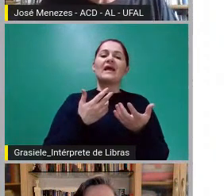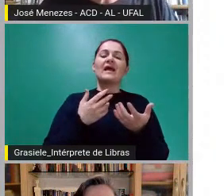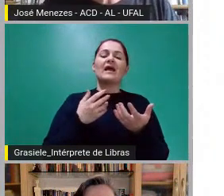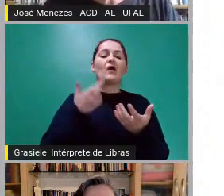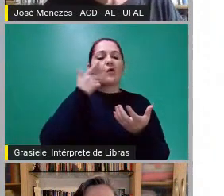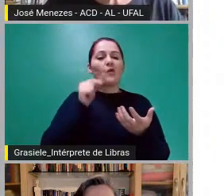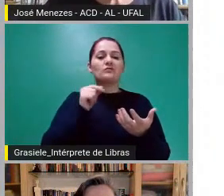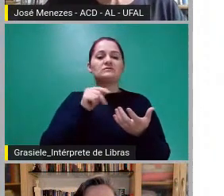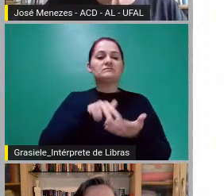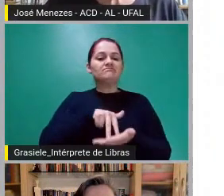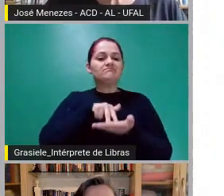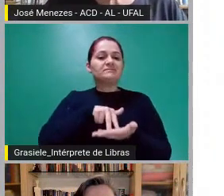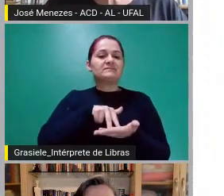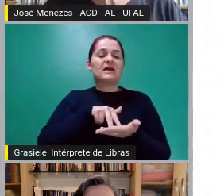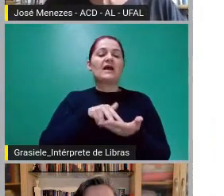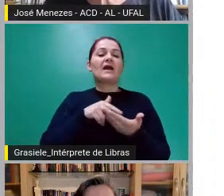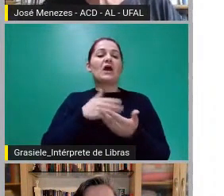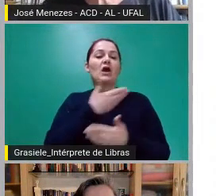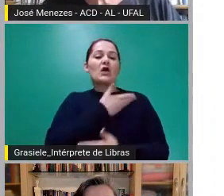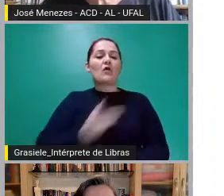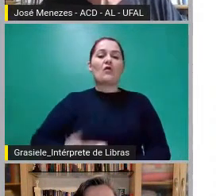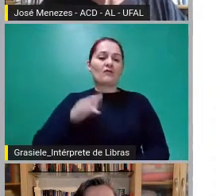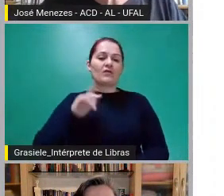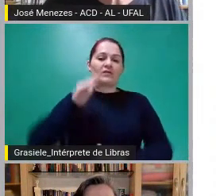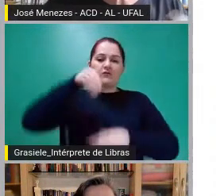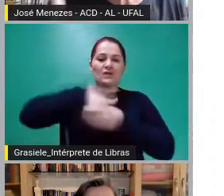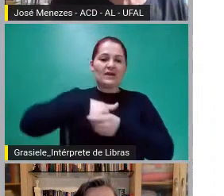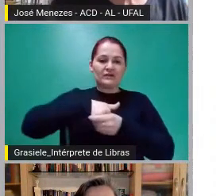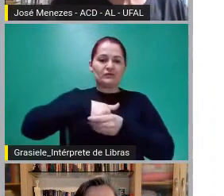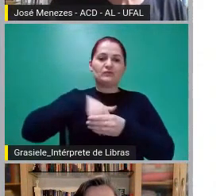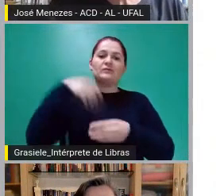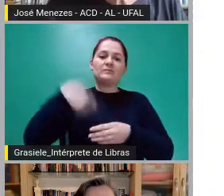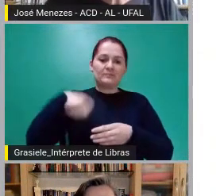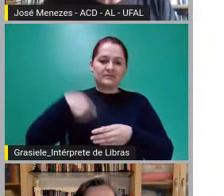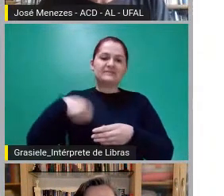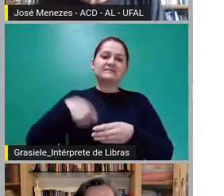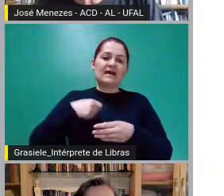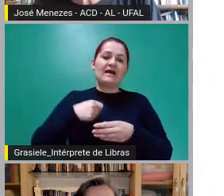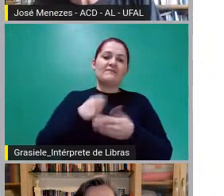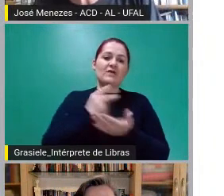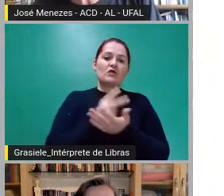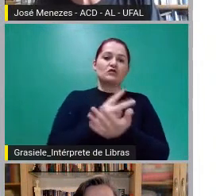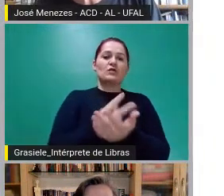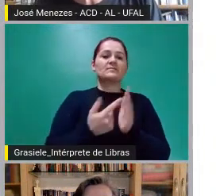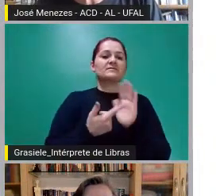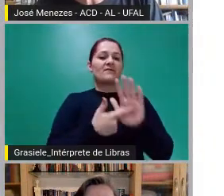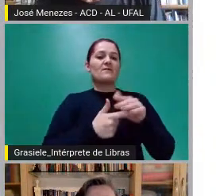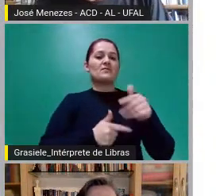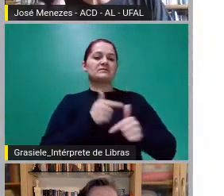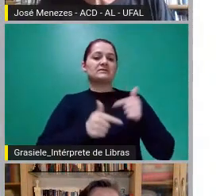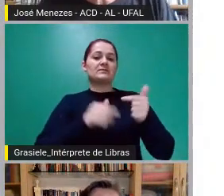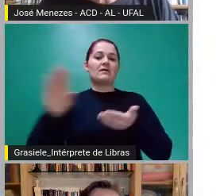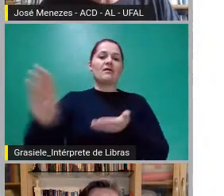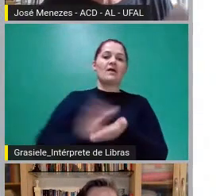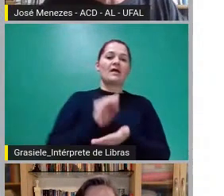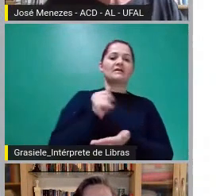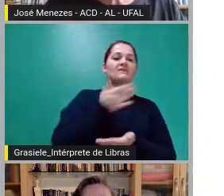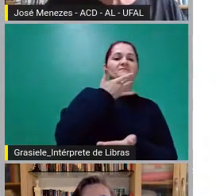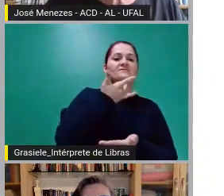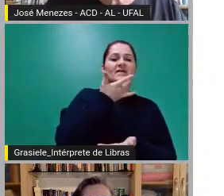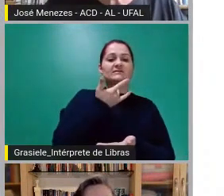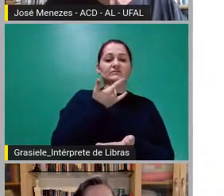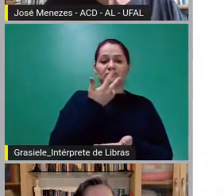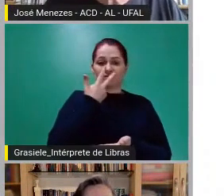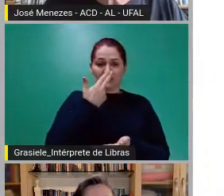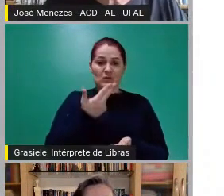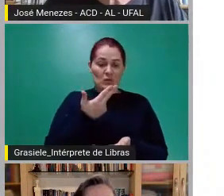estado, nós tínhamos os chamados governadores biônicos. Eles eram indicados e eles precisavam se legitimar. Da mesma forma como o